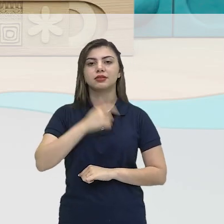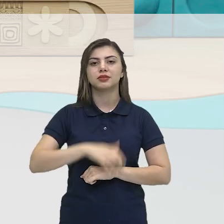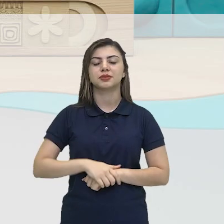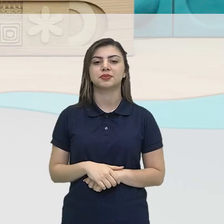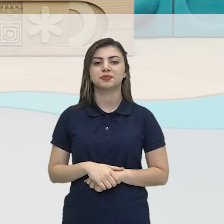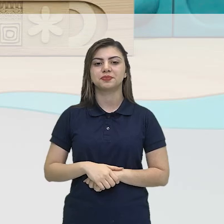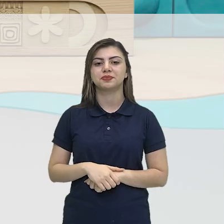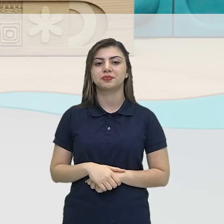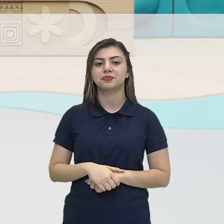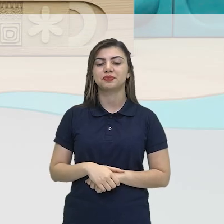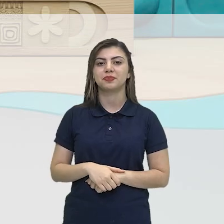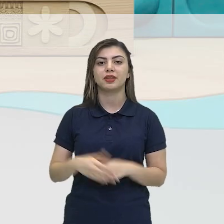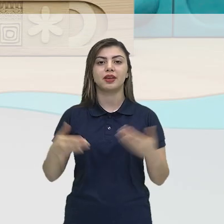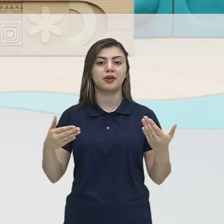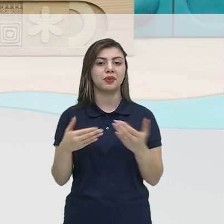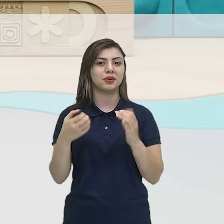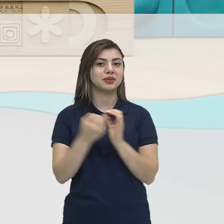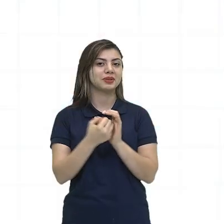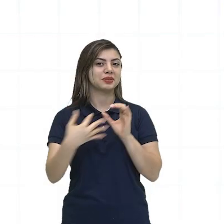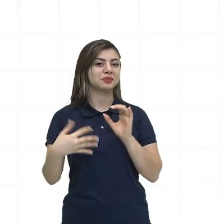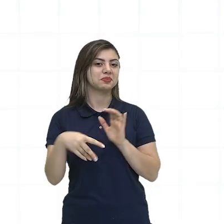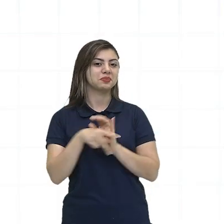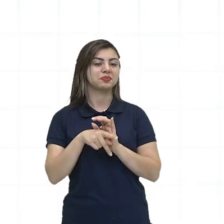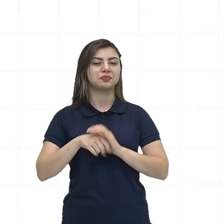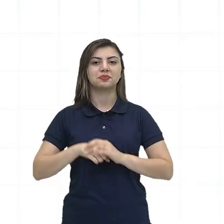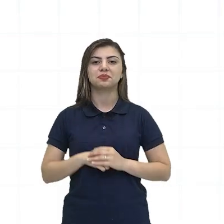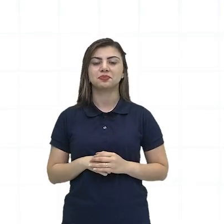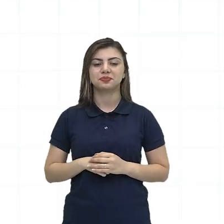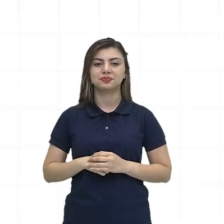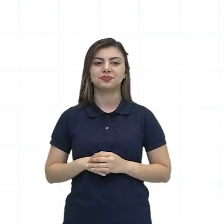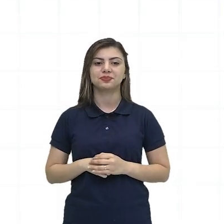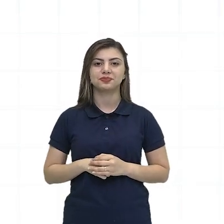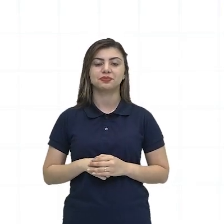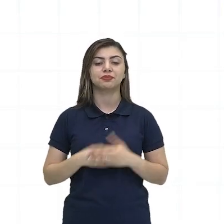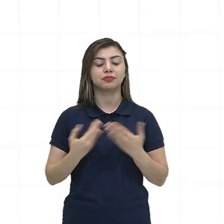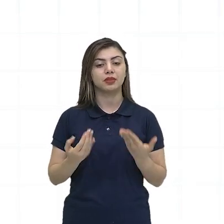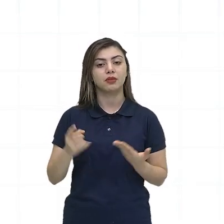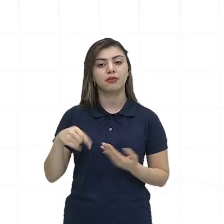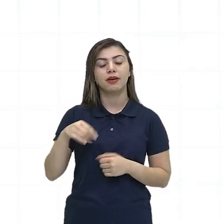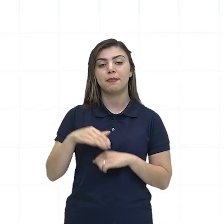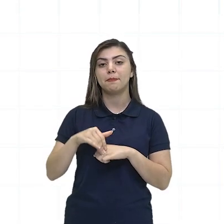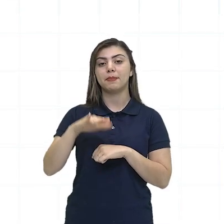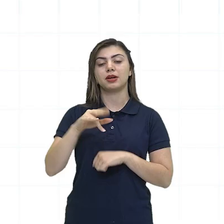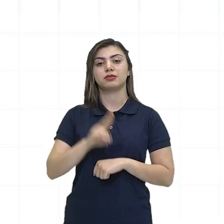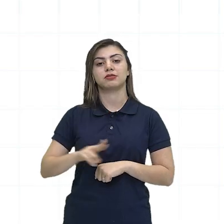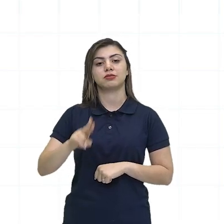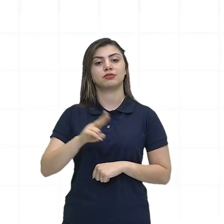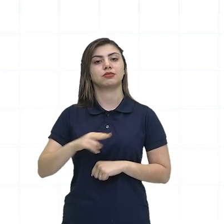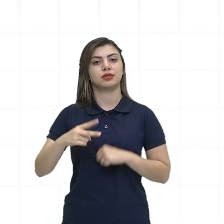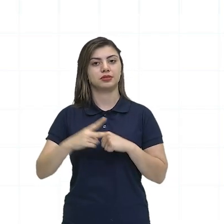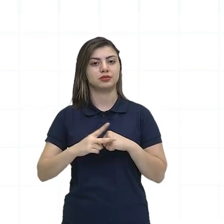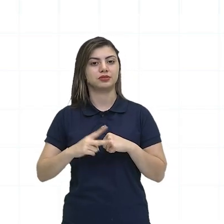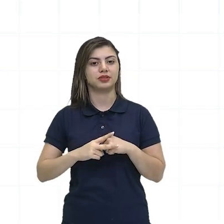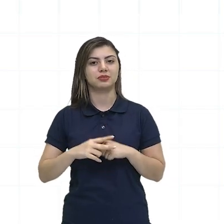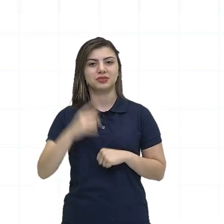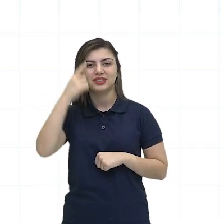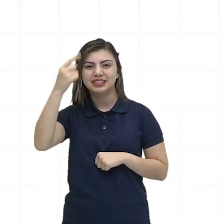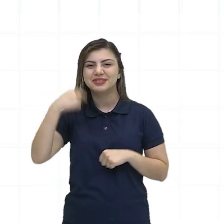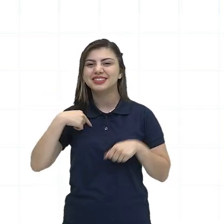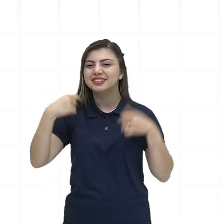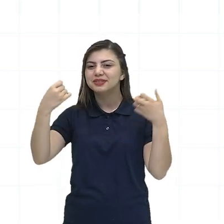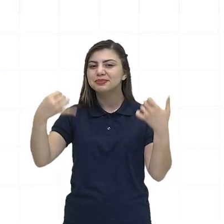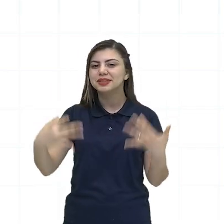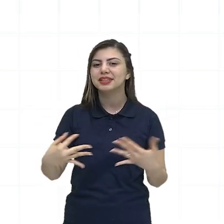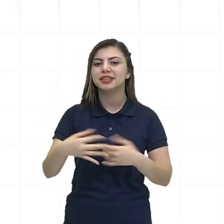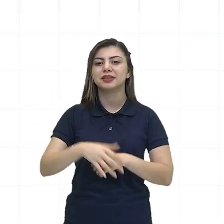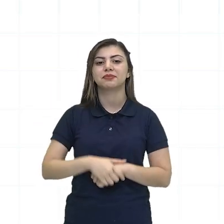pouquinho algumas características dele. Vejam. Então, é o mais utilizado, como eu falei para vocês, né?